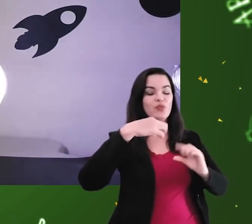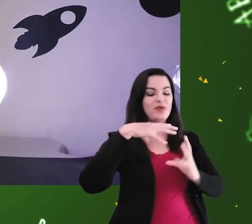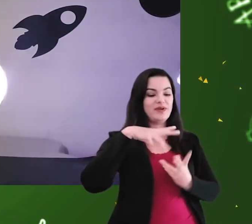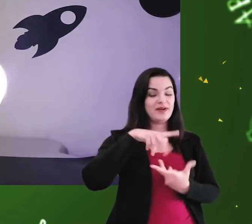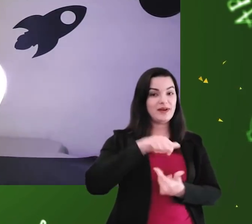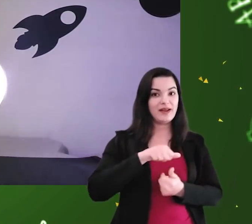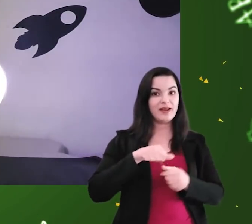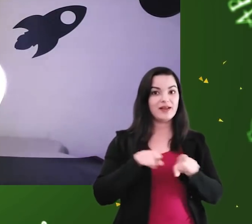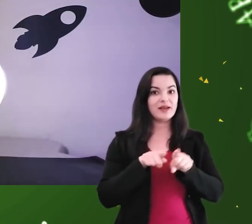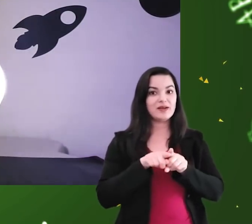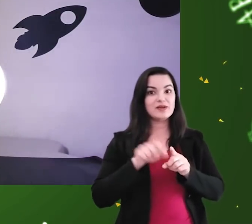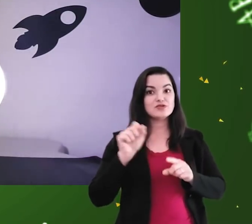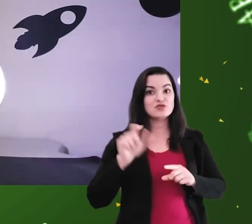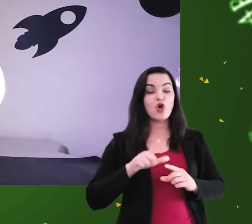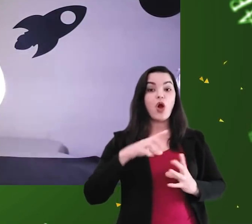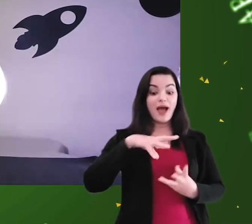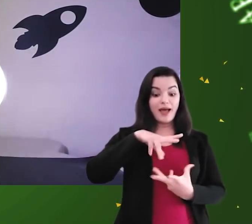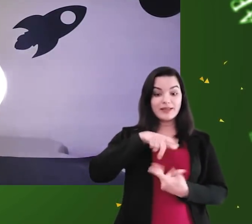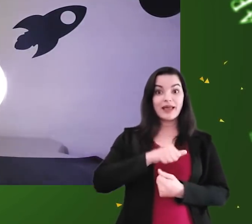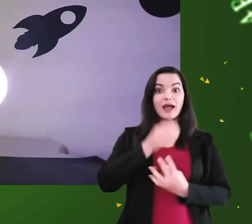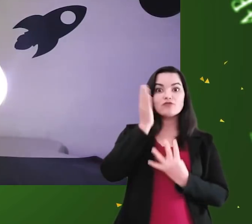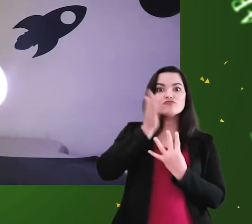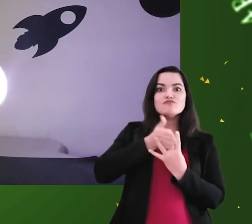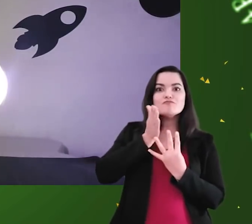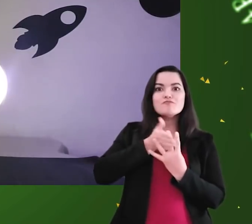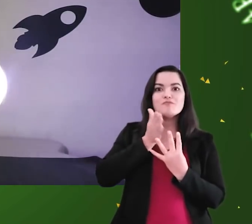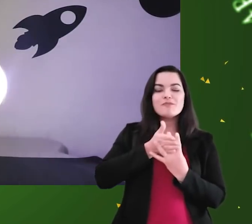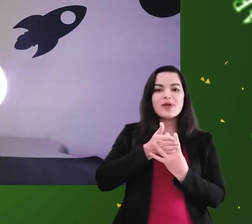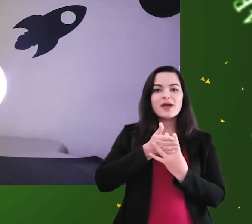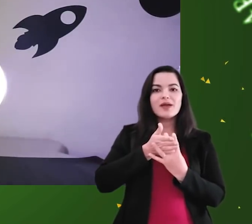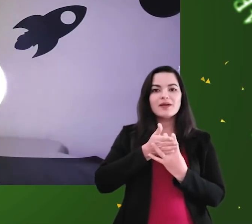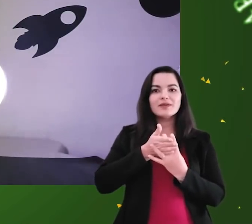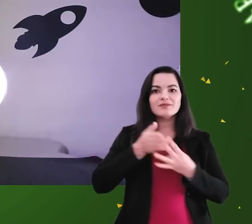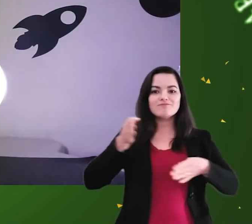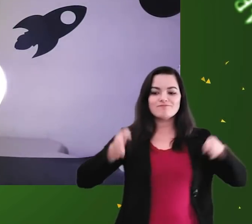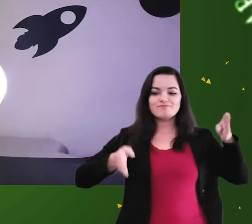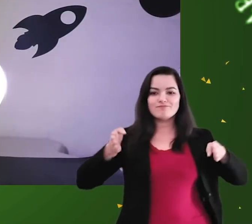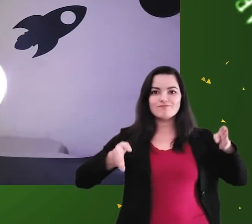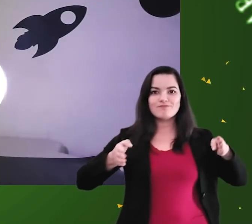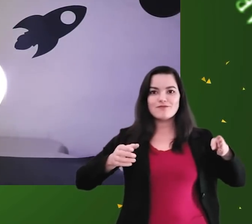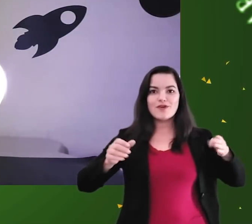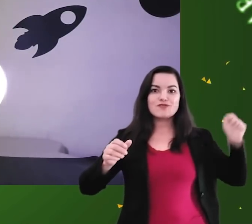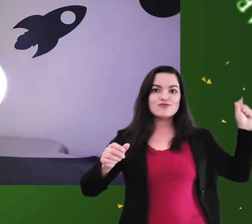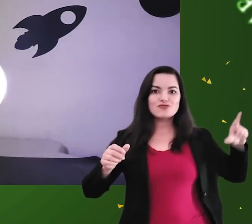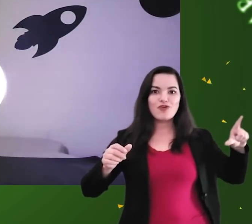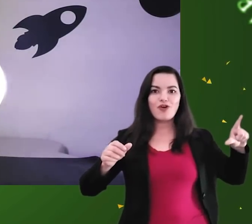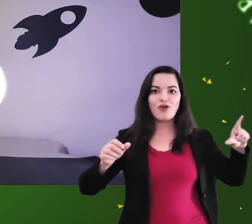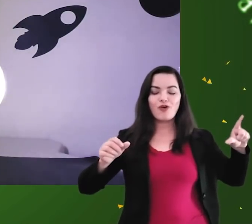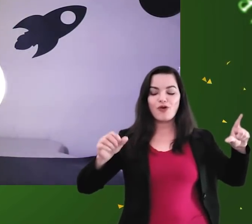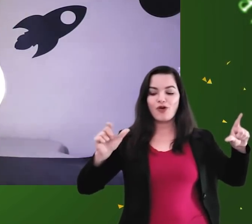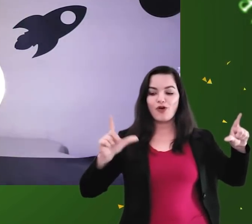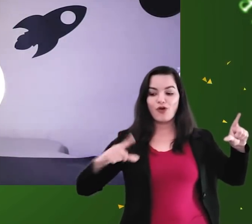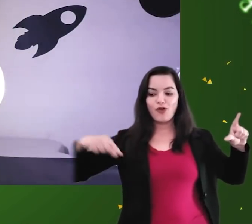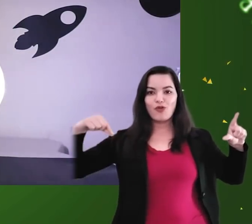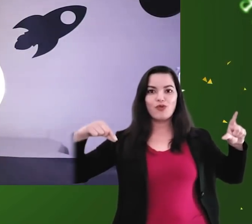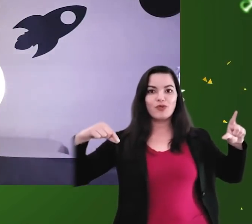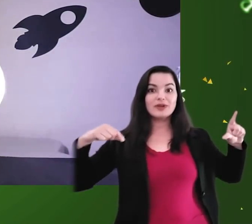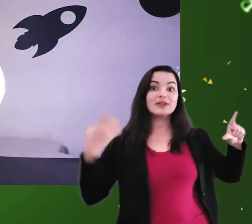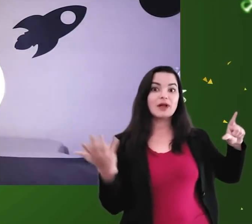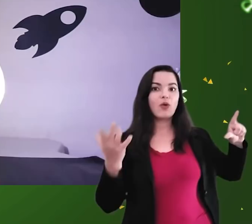entre o Sol e a Lua. Então, observem lá, não está chegando nenhuma iluminação do Sol na